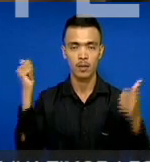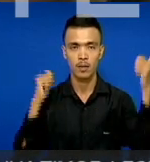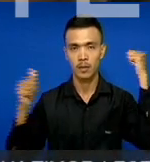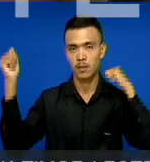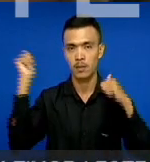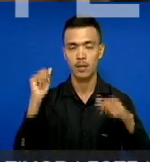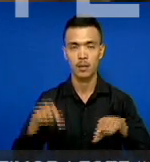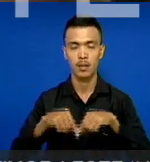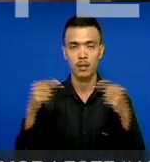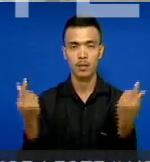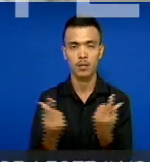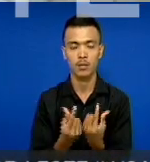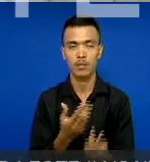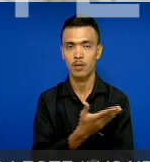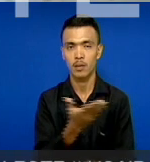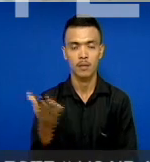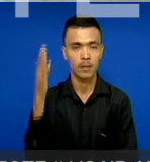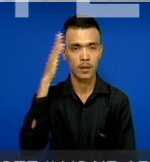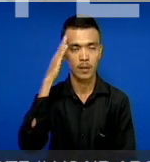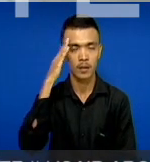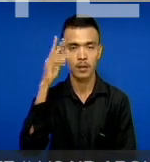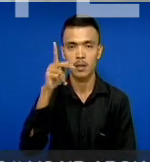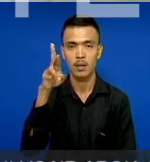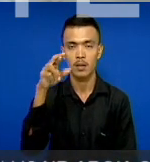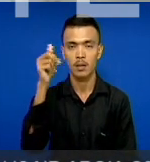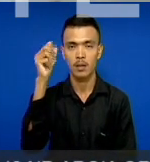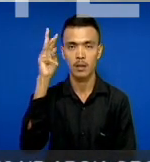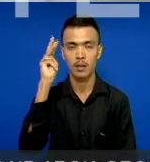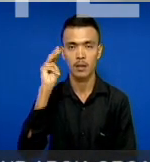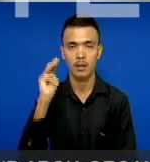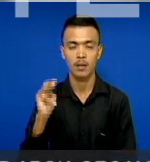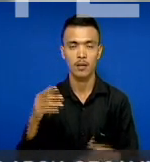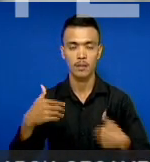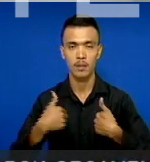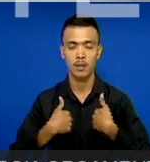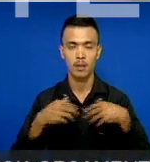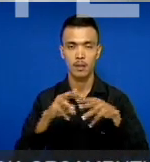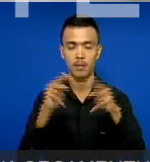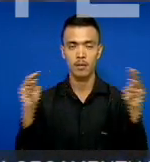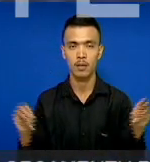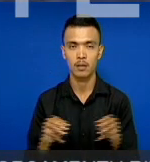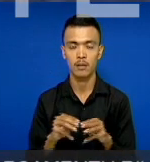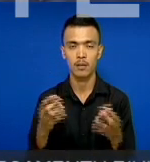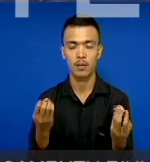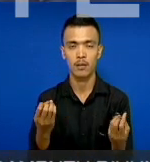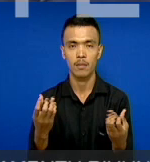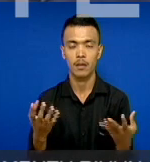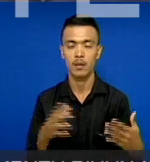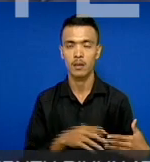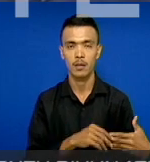marcial. Depois ir até cada caminho de subcram e cada município né para que lidera ho lidera